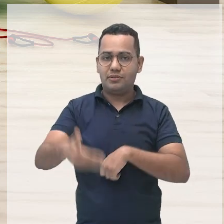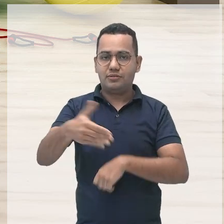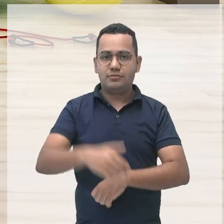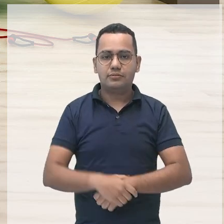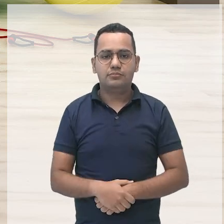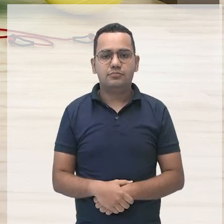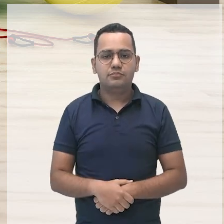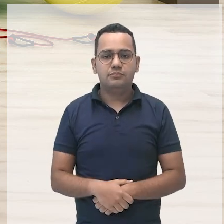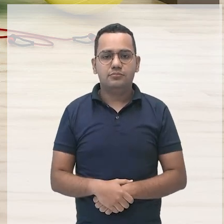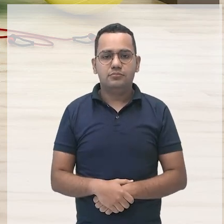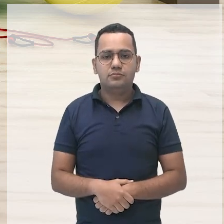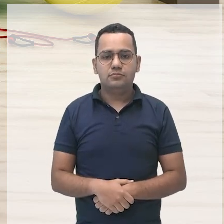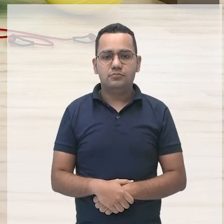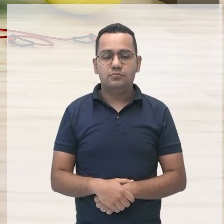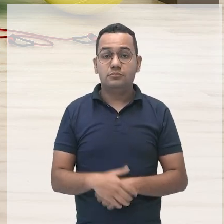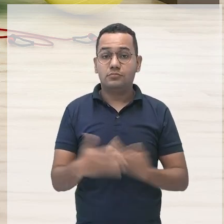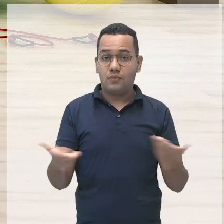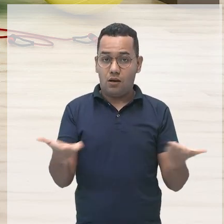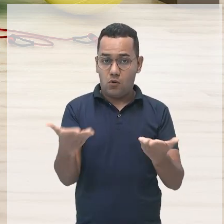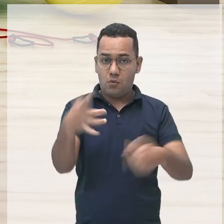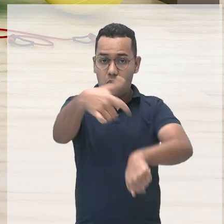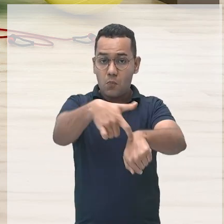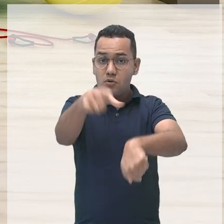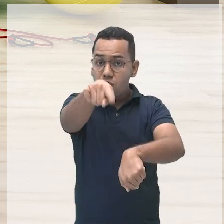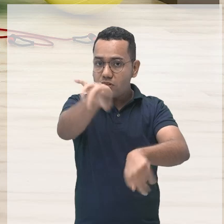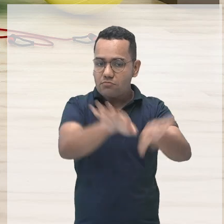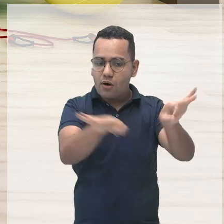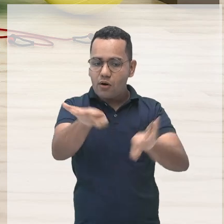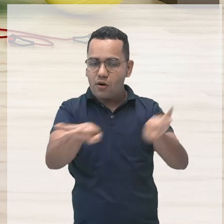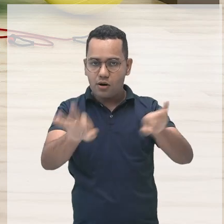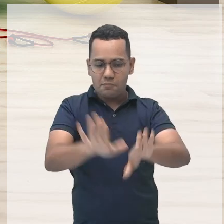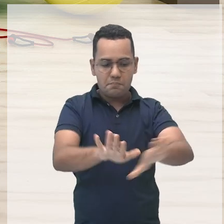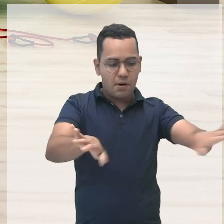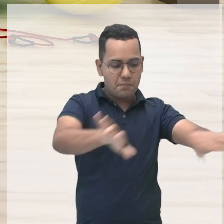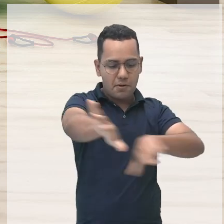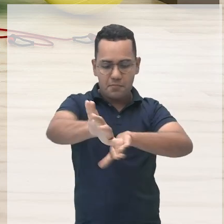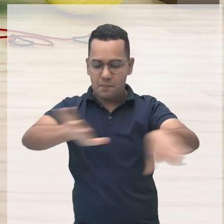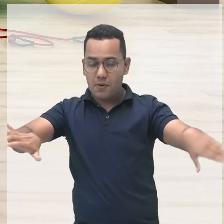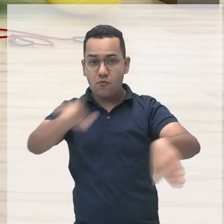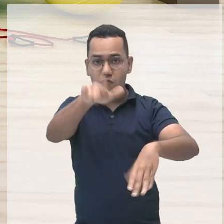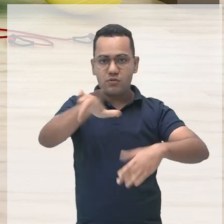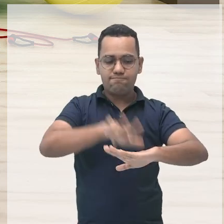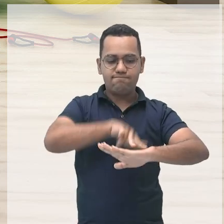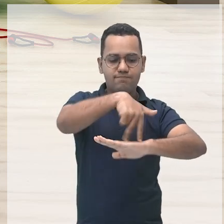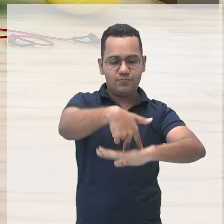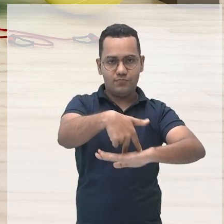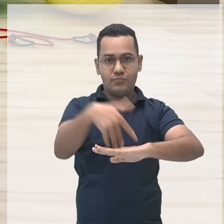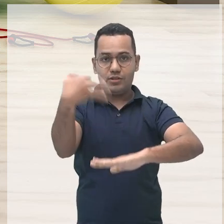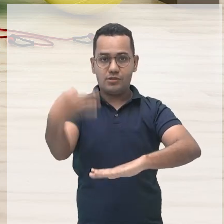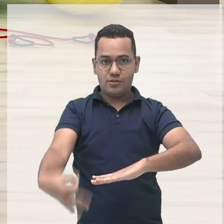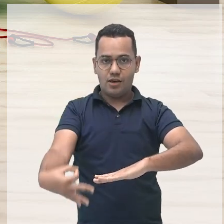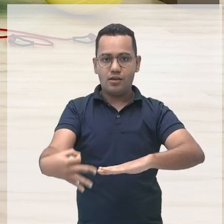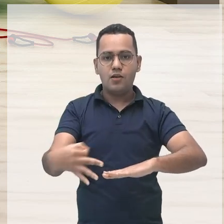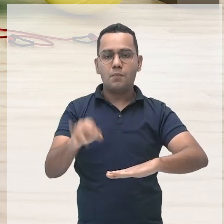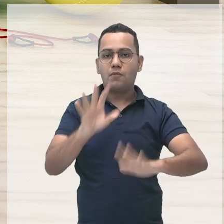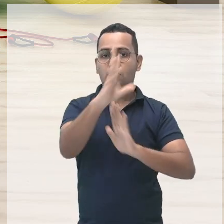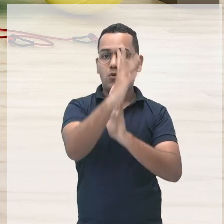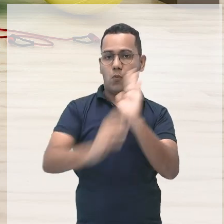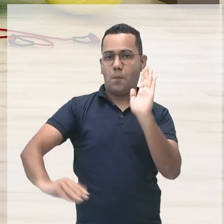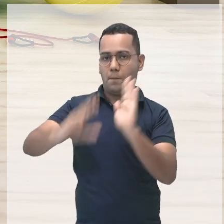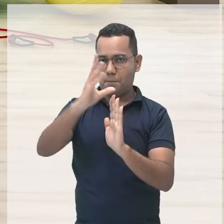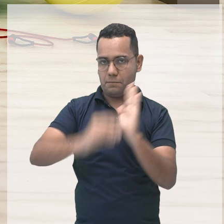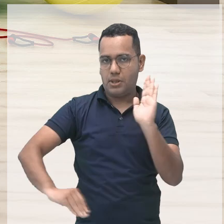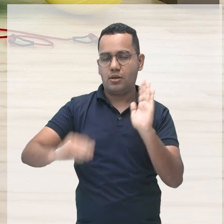Aí eu convido vocês a levantarem, né, e a arrumarem aí um espaço bem bacana para vocês fazerem aqui junto